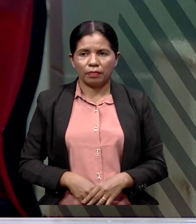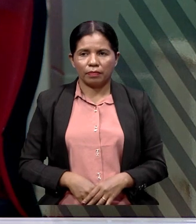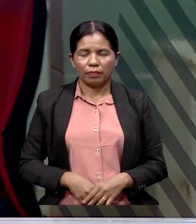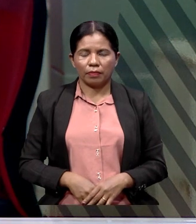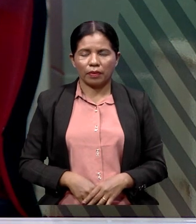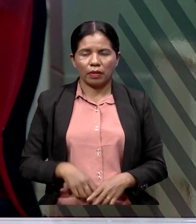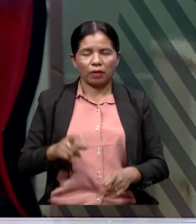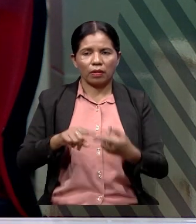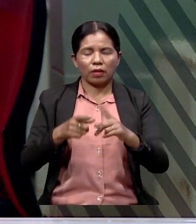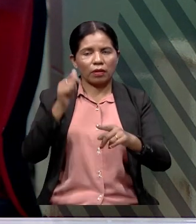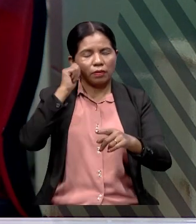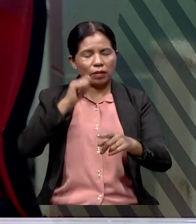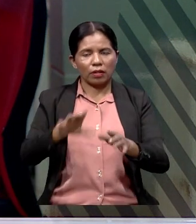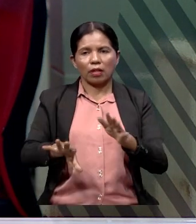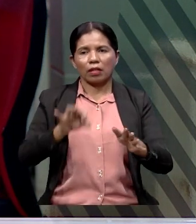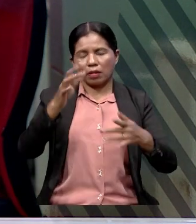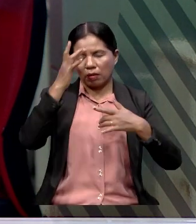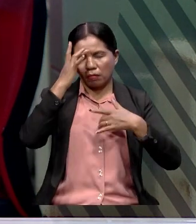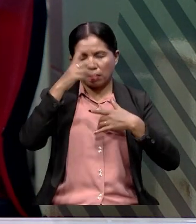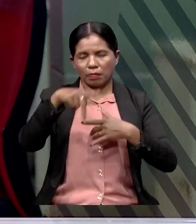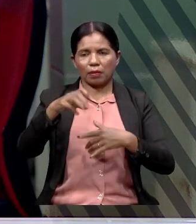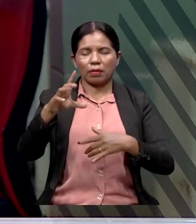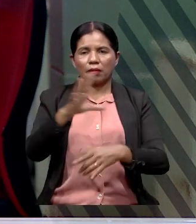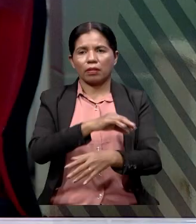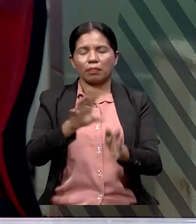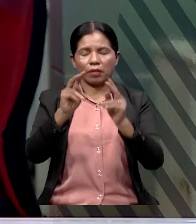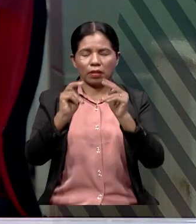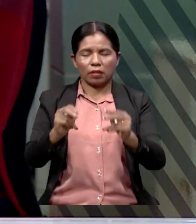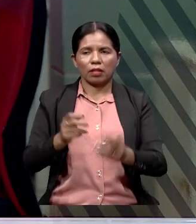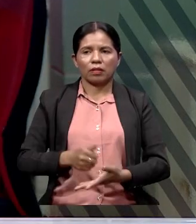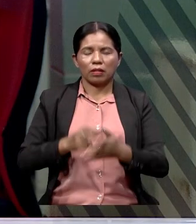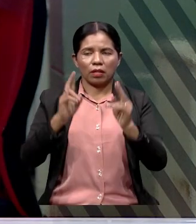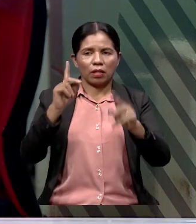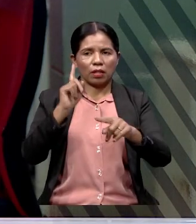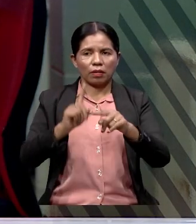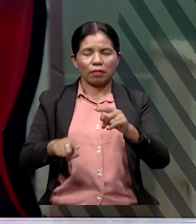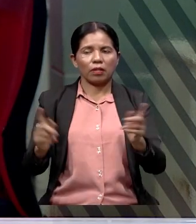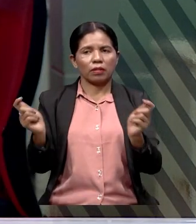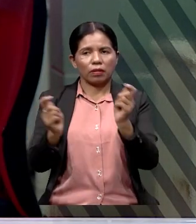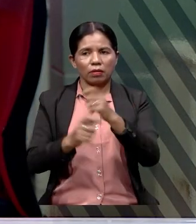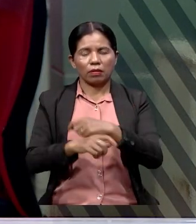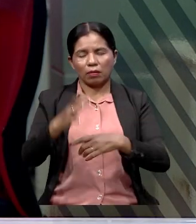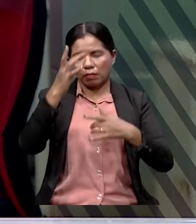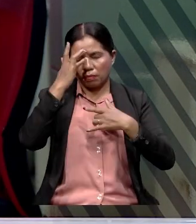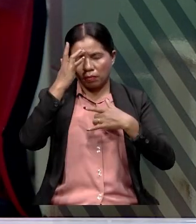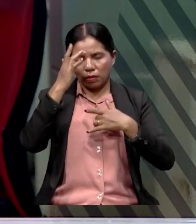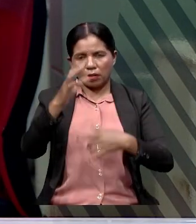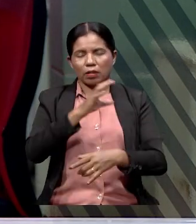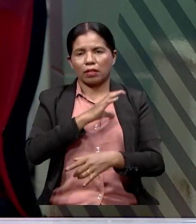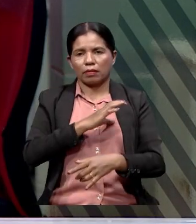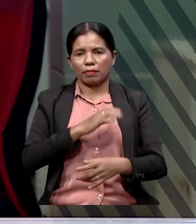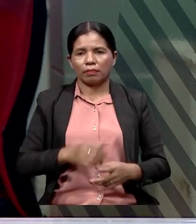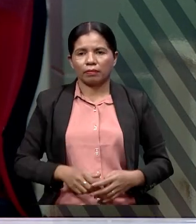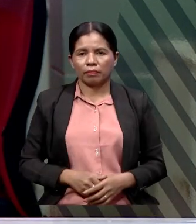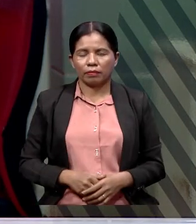In efeito, se não berretam vírus papiloma humano precisa do tratamento lalais, não é labele na fila para cancro cervix.